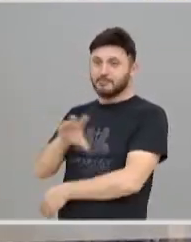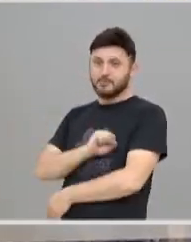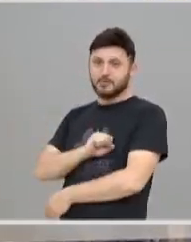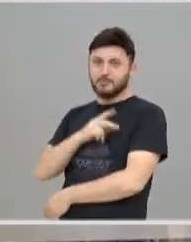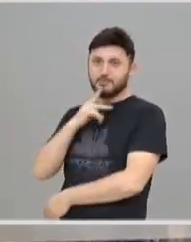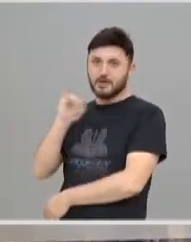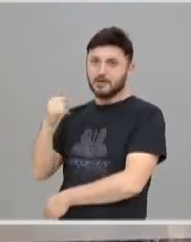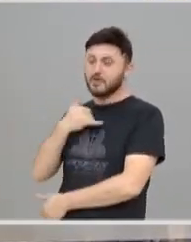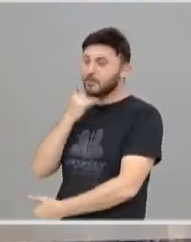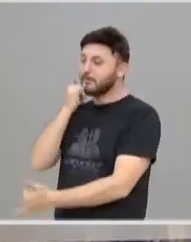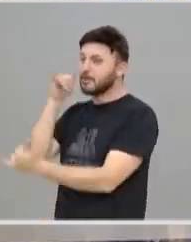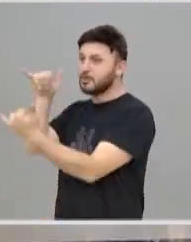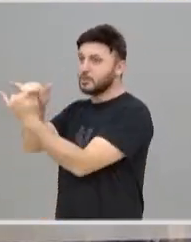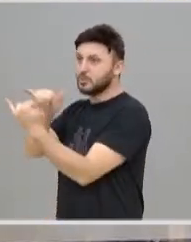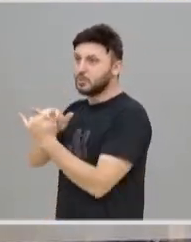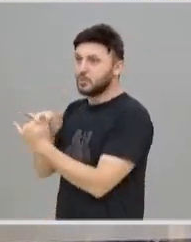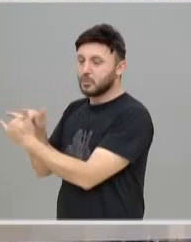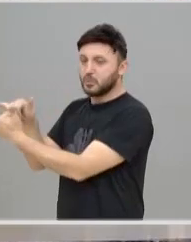te perdoo.